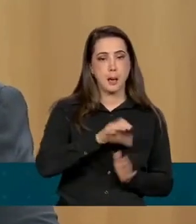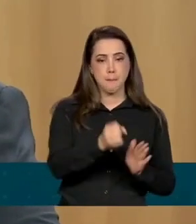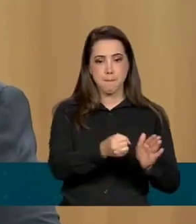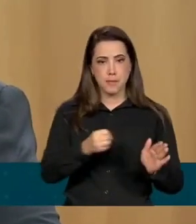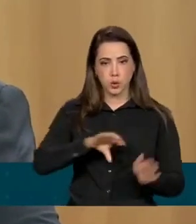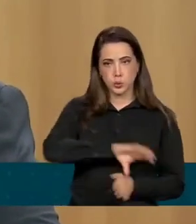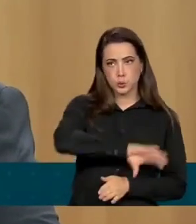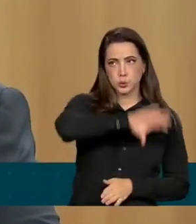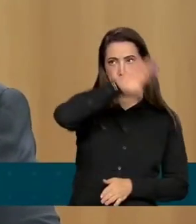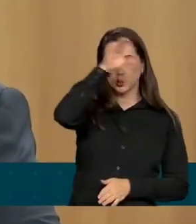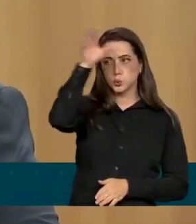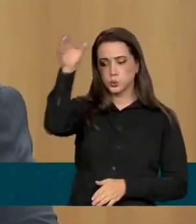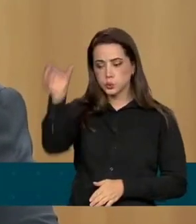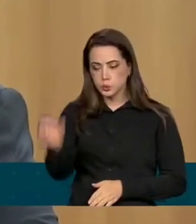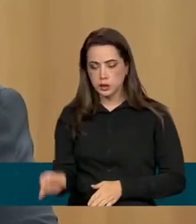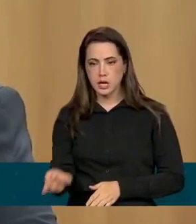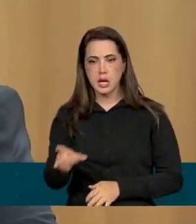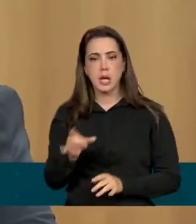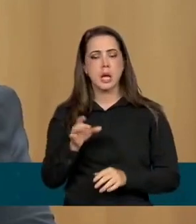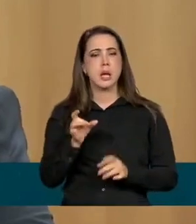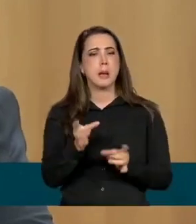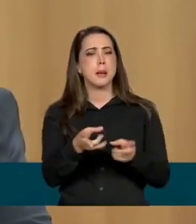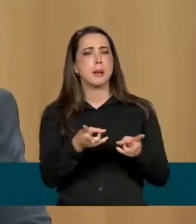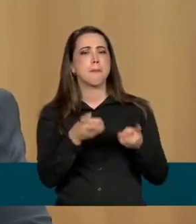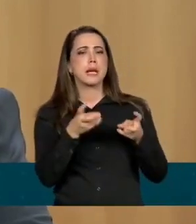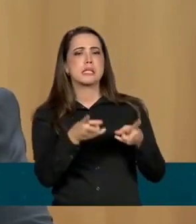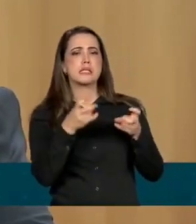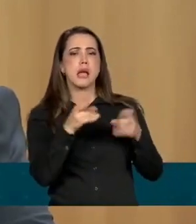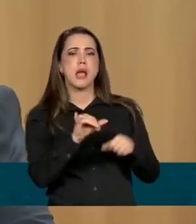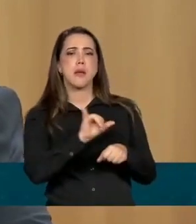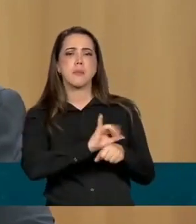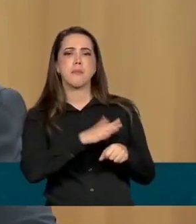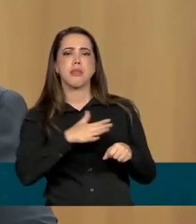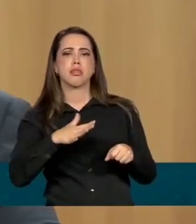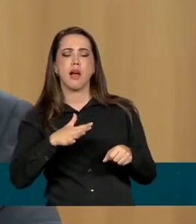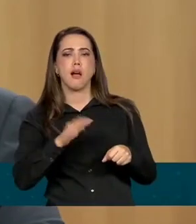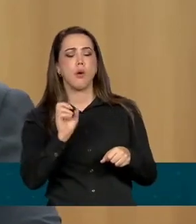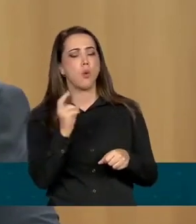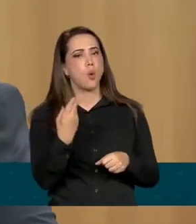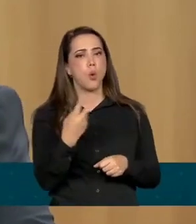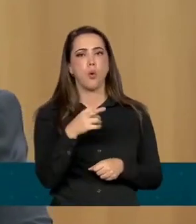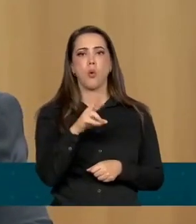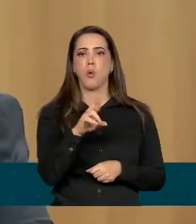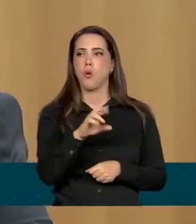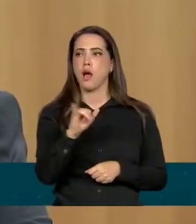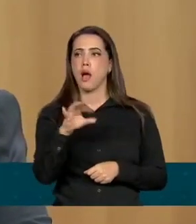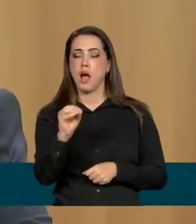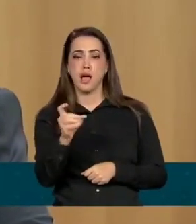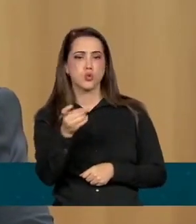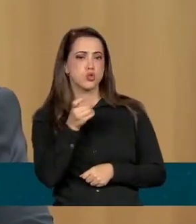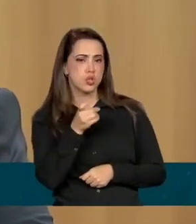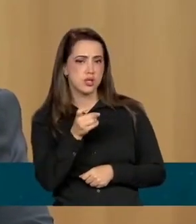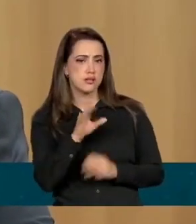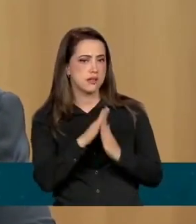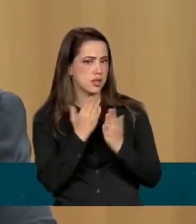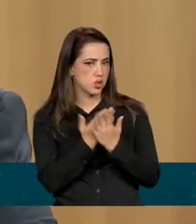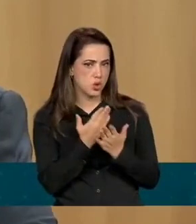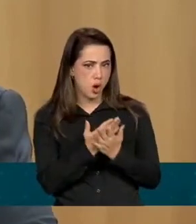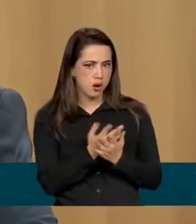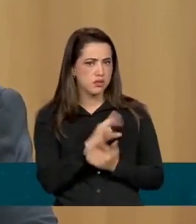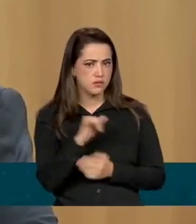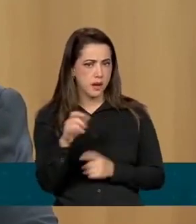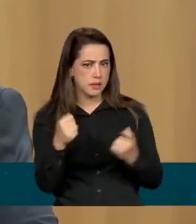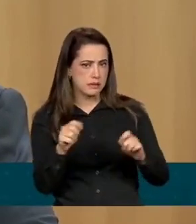detectores de metais, raio-x, pórticos nas escolas? Nós não estamos respondendo isso aqui agora. Até